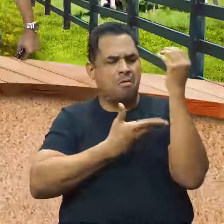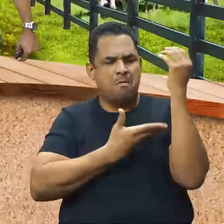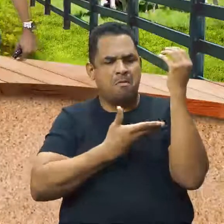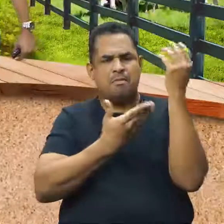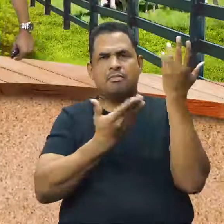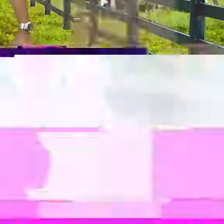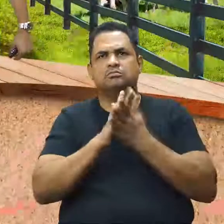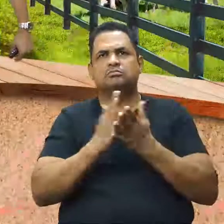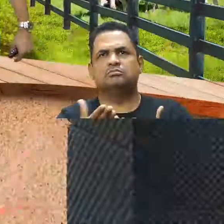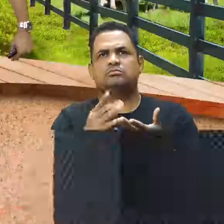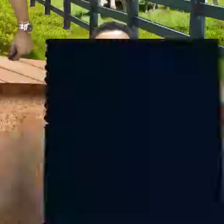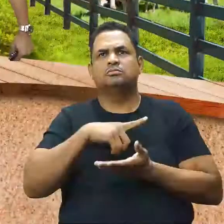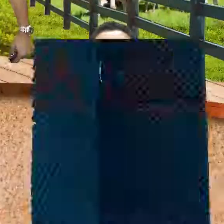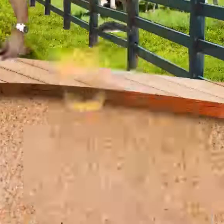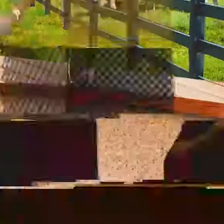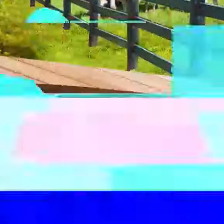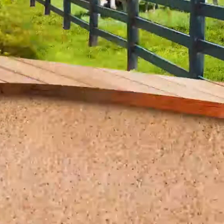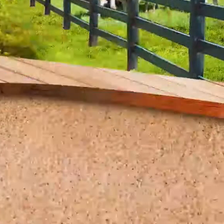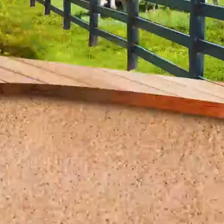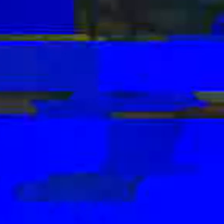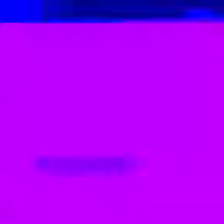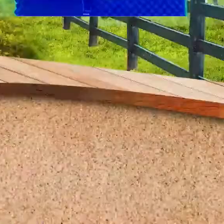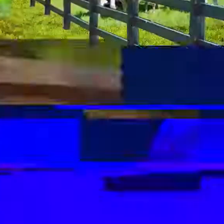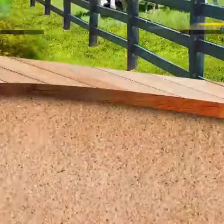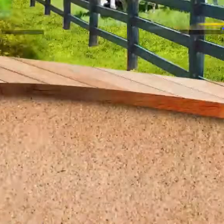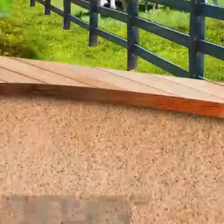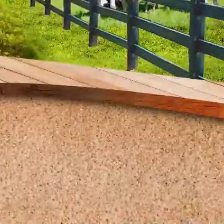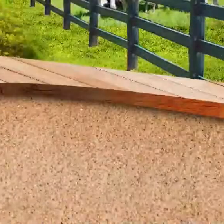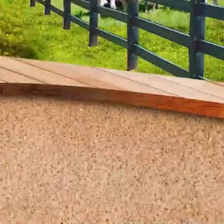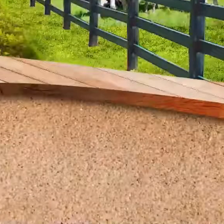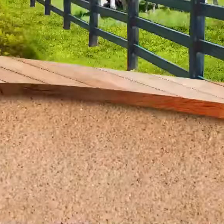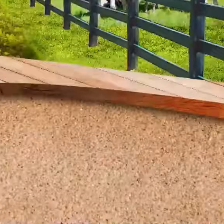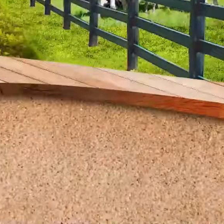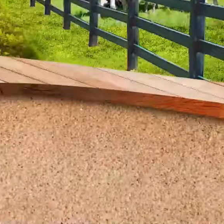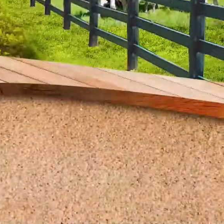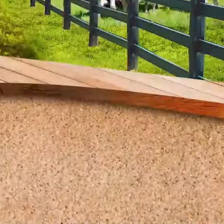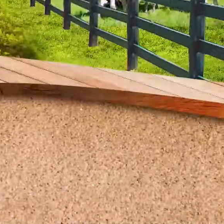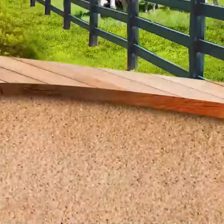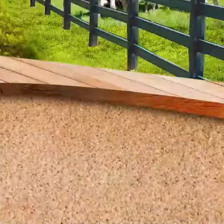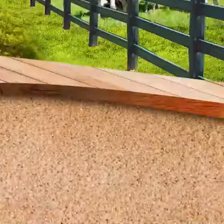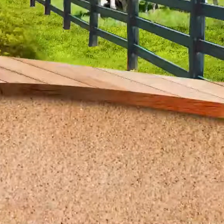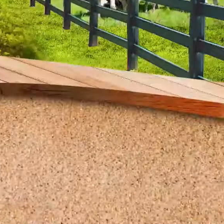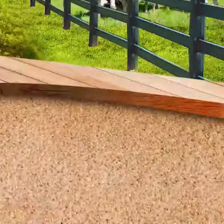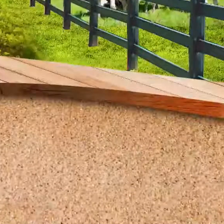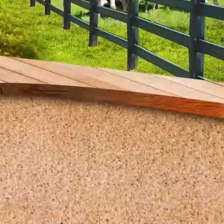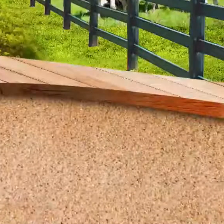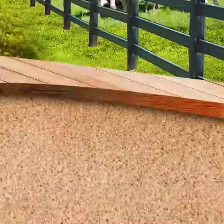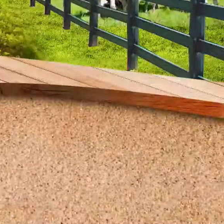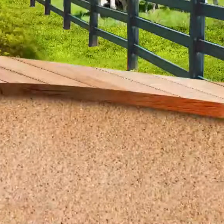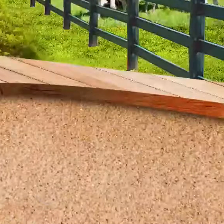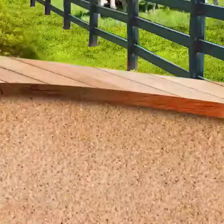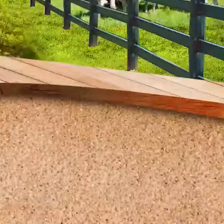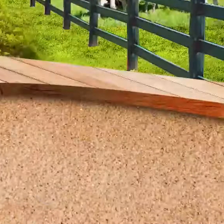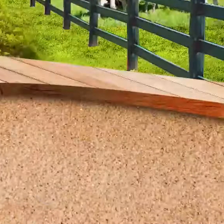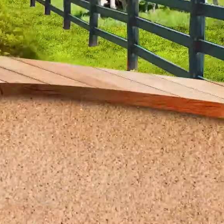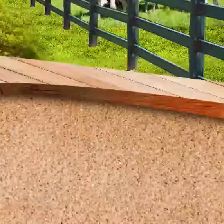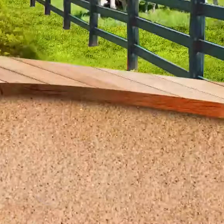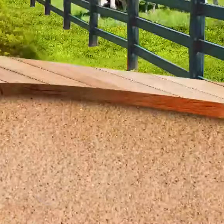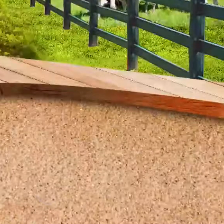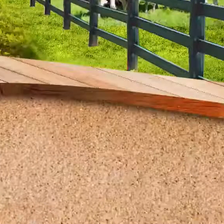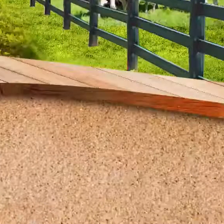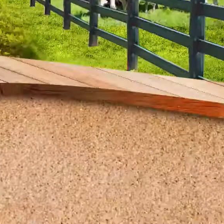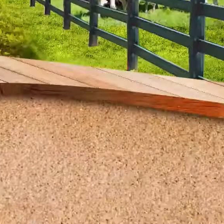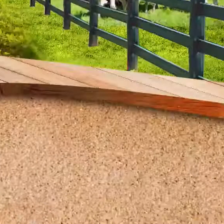madeira e também tem o quê, professor? As folhas, para você também retirar delas o óleo, para você